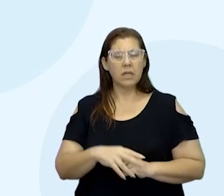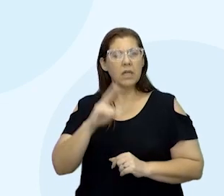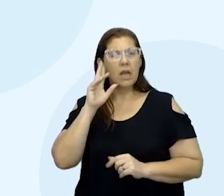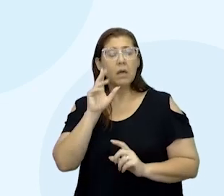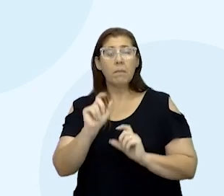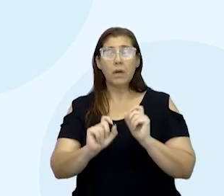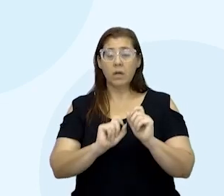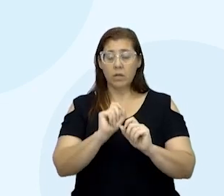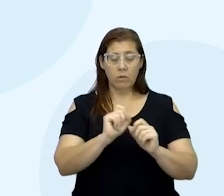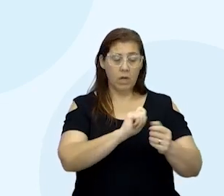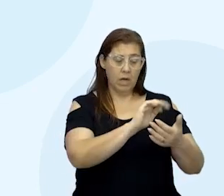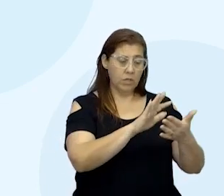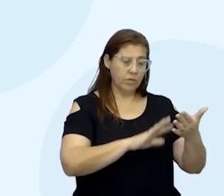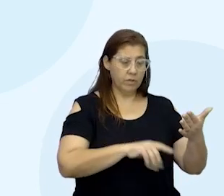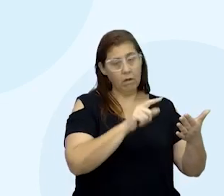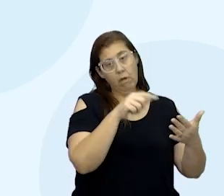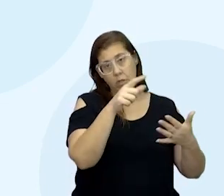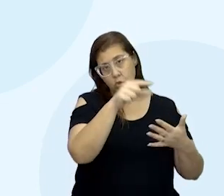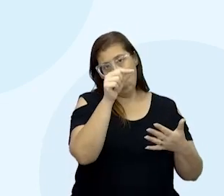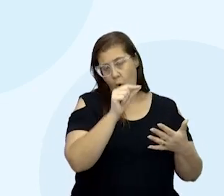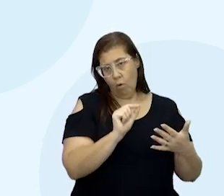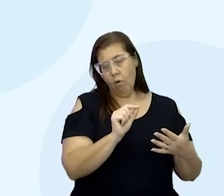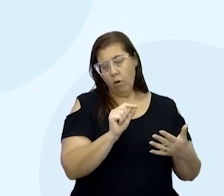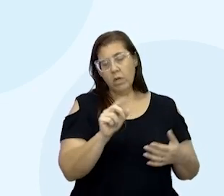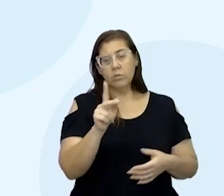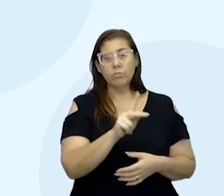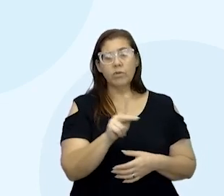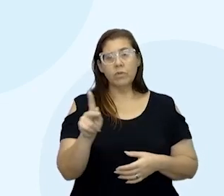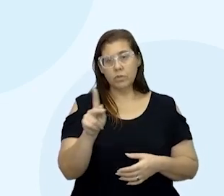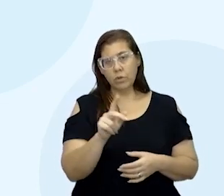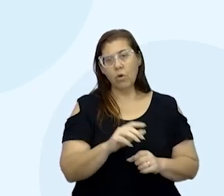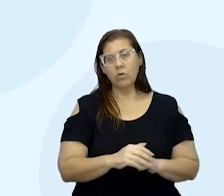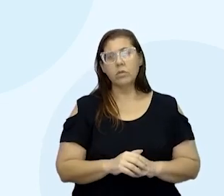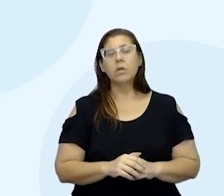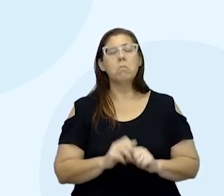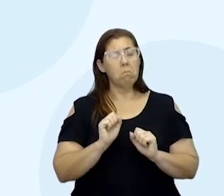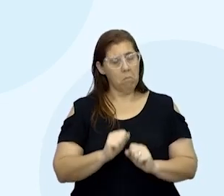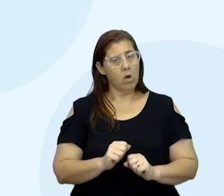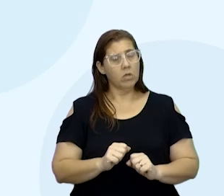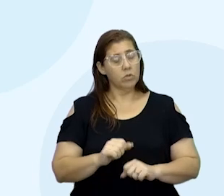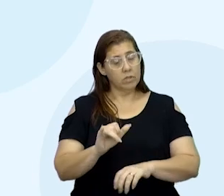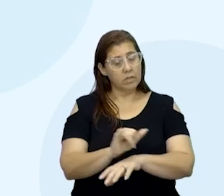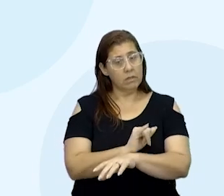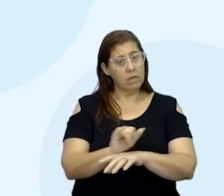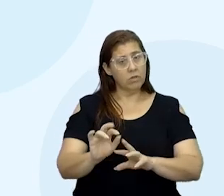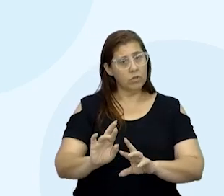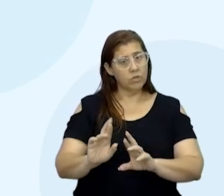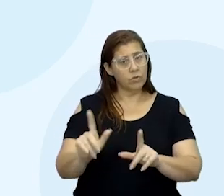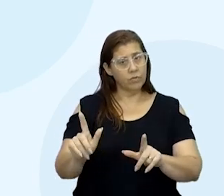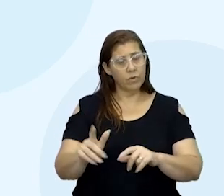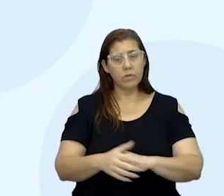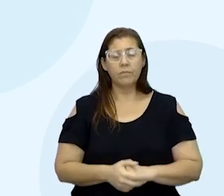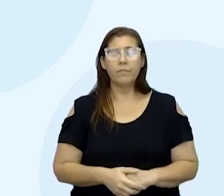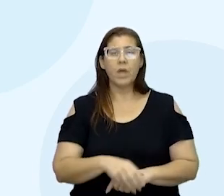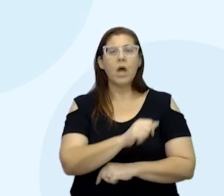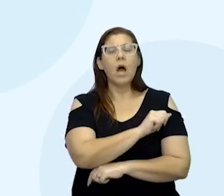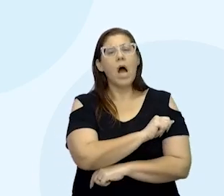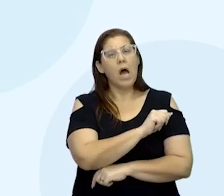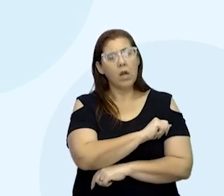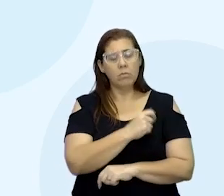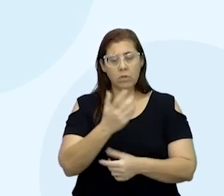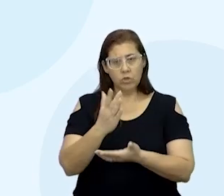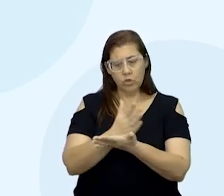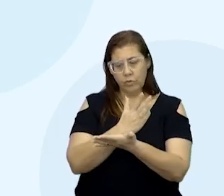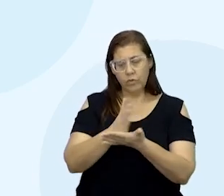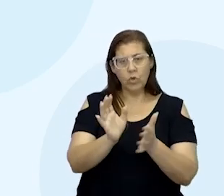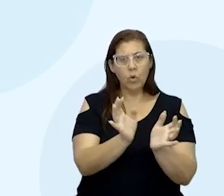essas atividades elas são opcionais, né, para os professores, eles podem seguir caminhos diferentes. Os estudantes devem se dividir